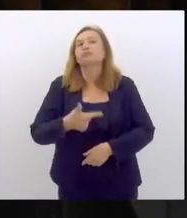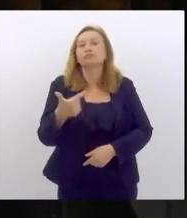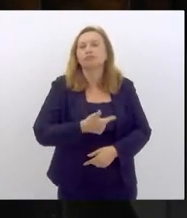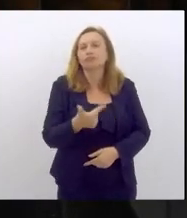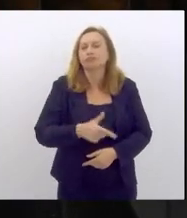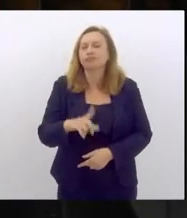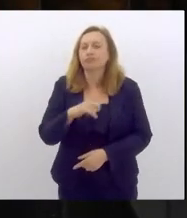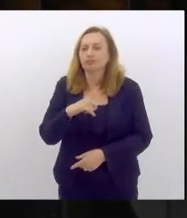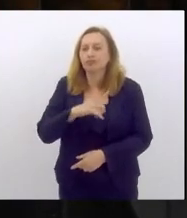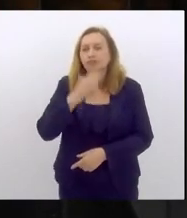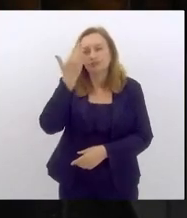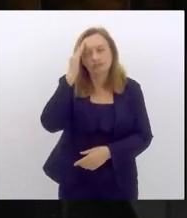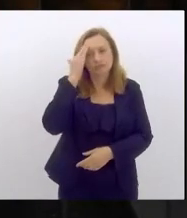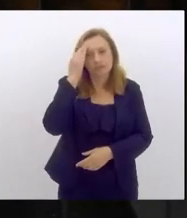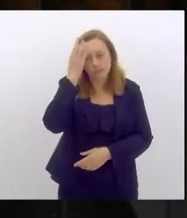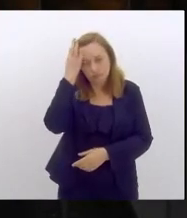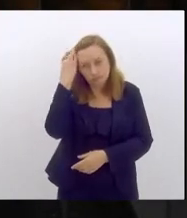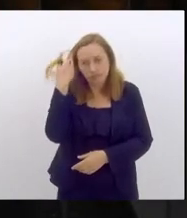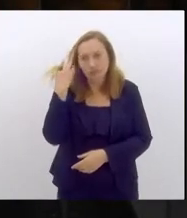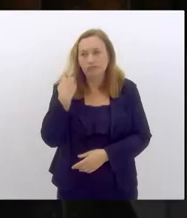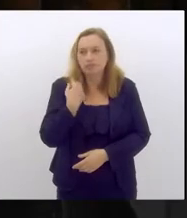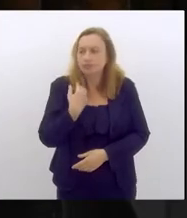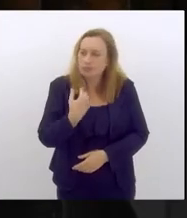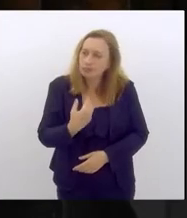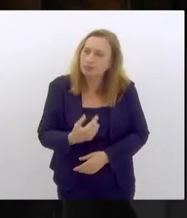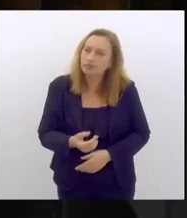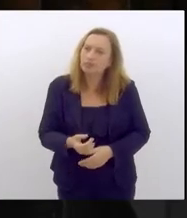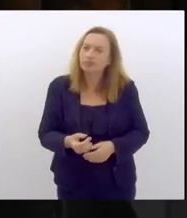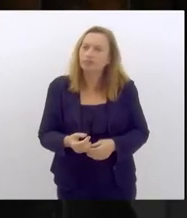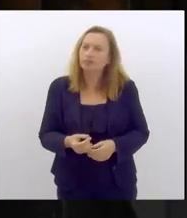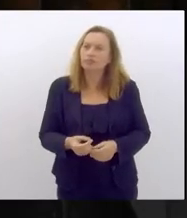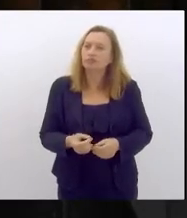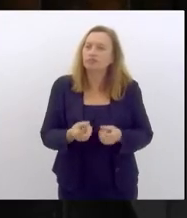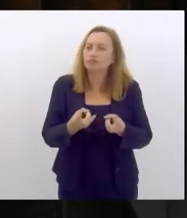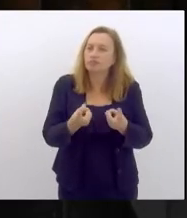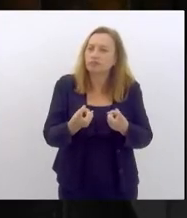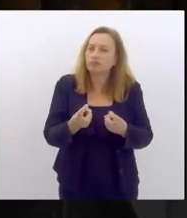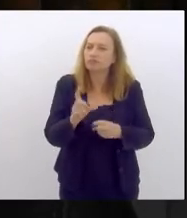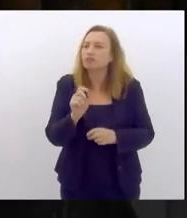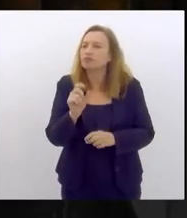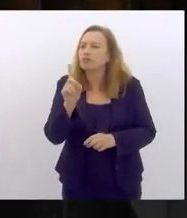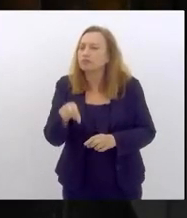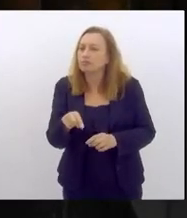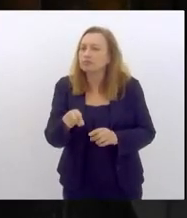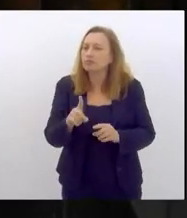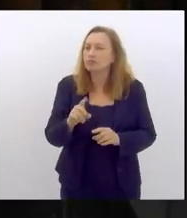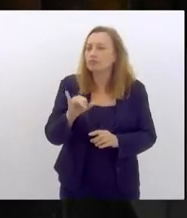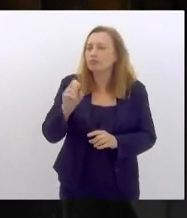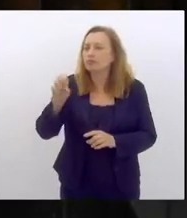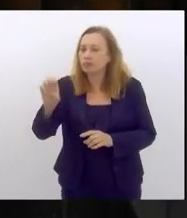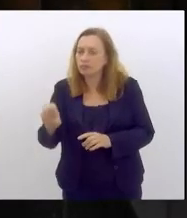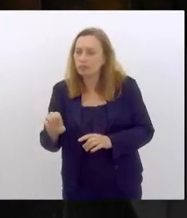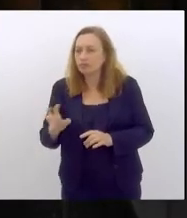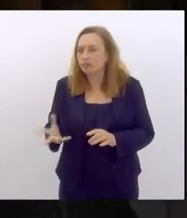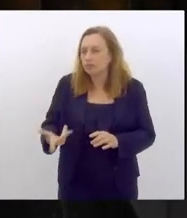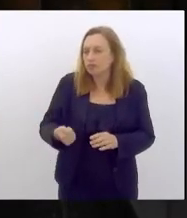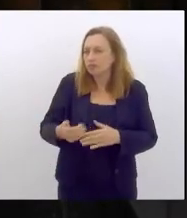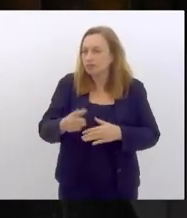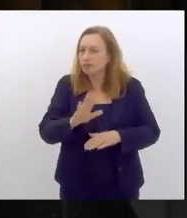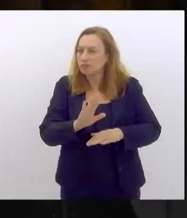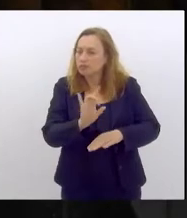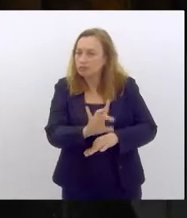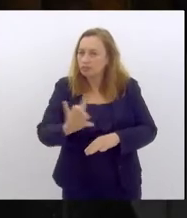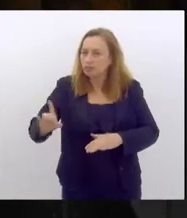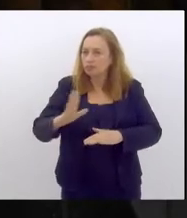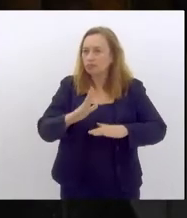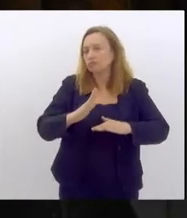nós temos que entender e destrinchar o que é esse índice de qualidade educacional de cada município. Eu tenho a